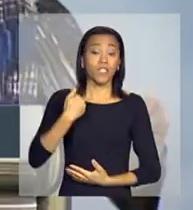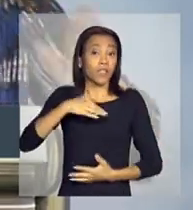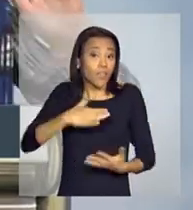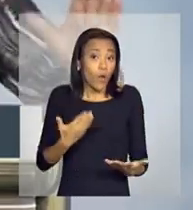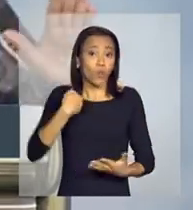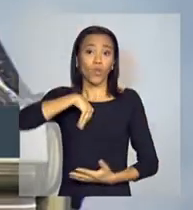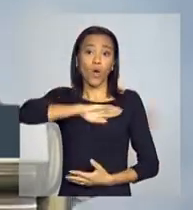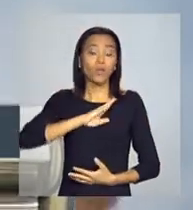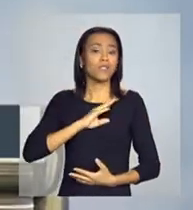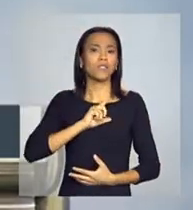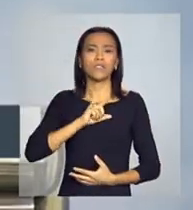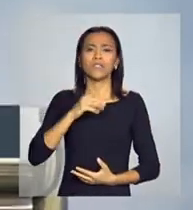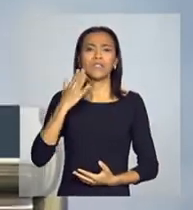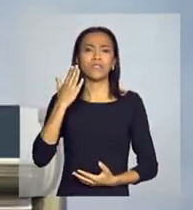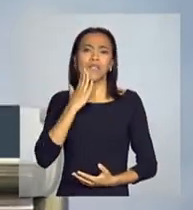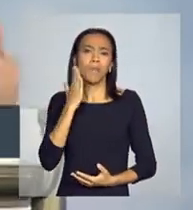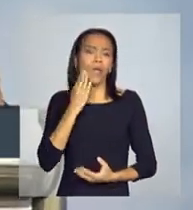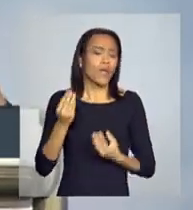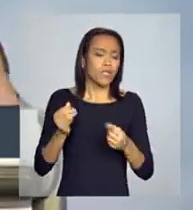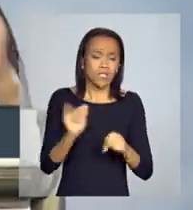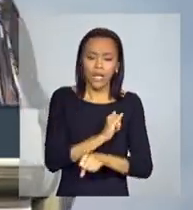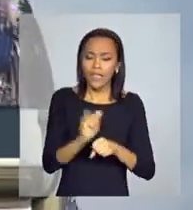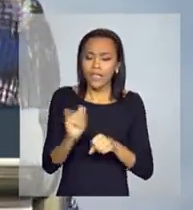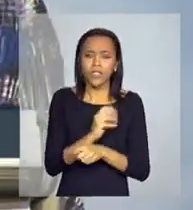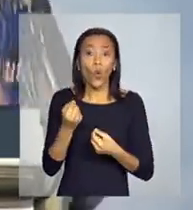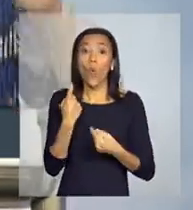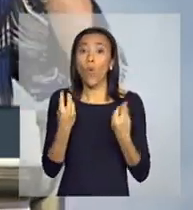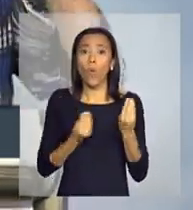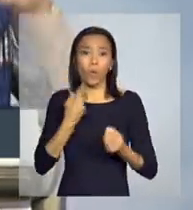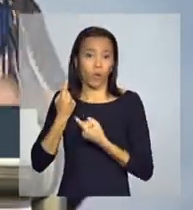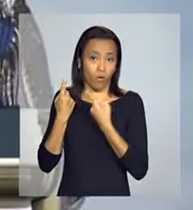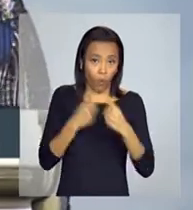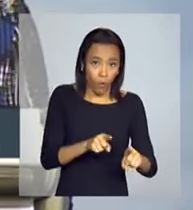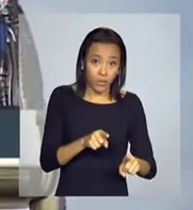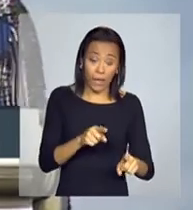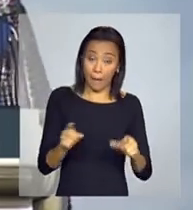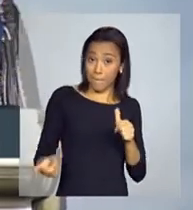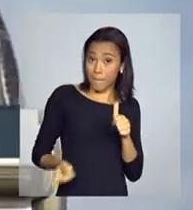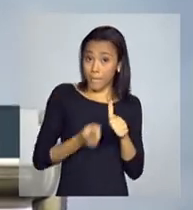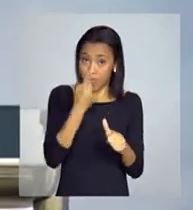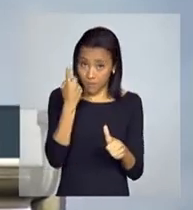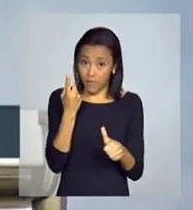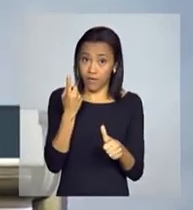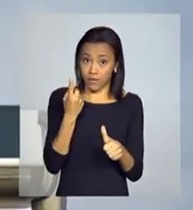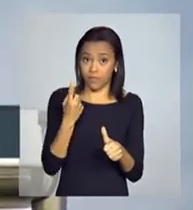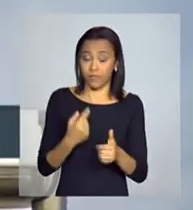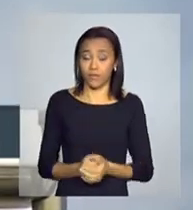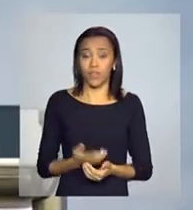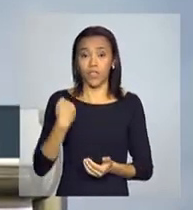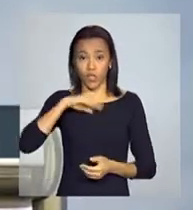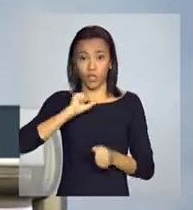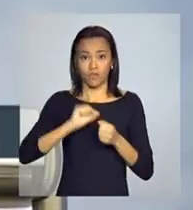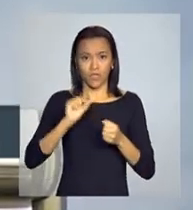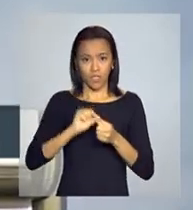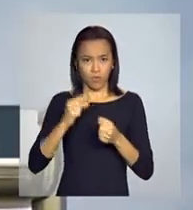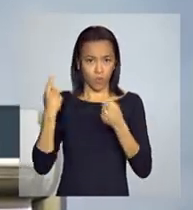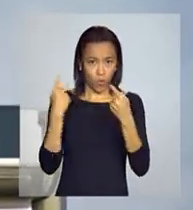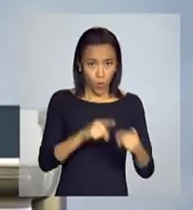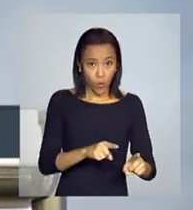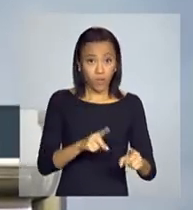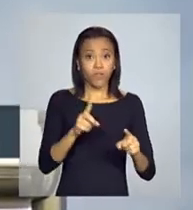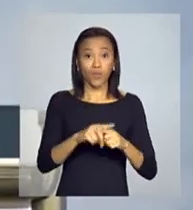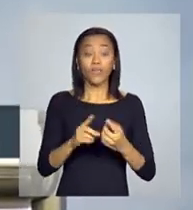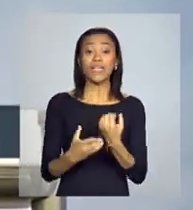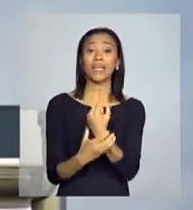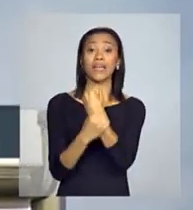medidas para enfrentá-la. A primeira medida foi o Garantia